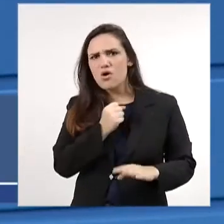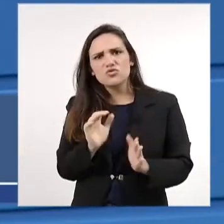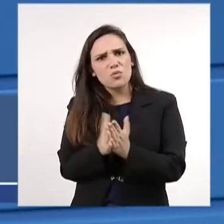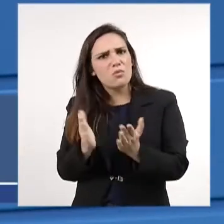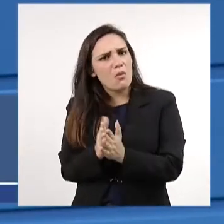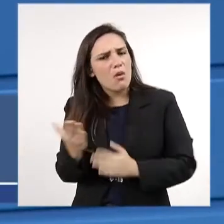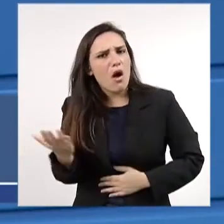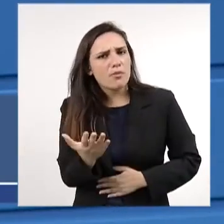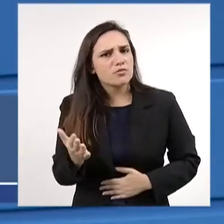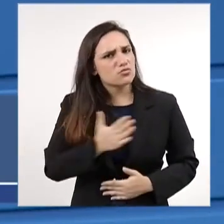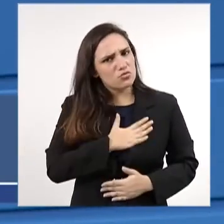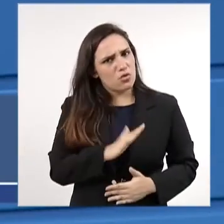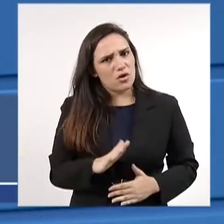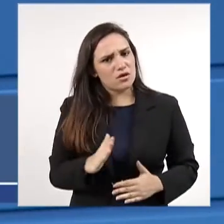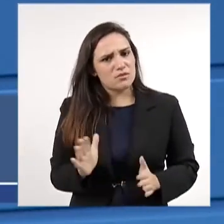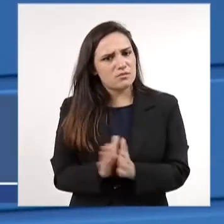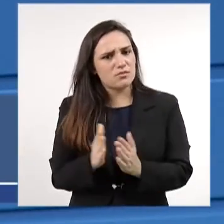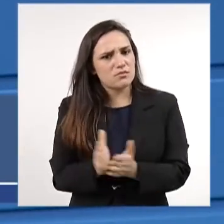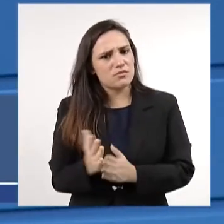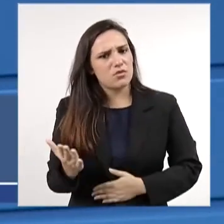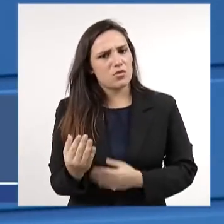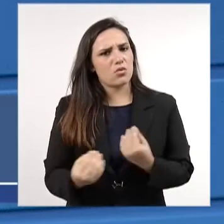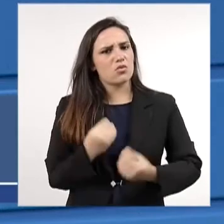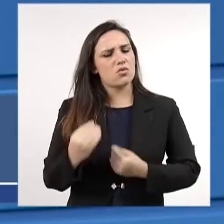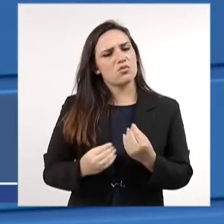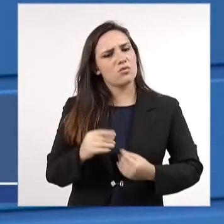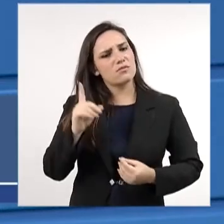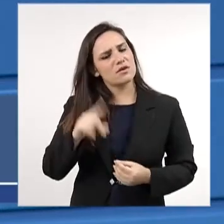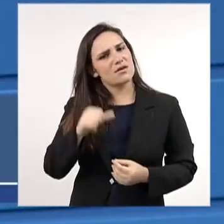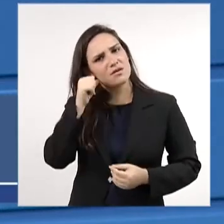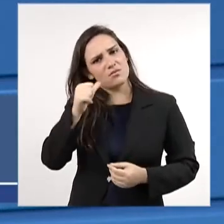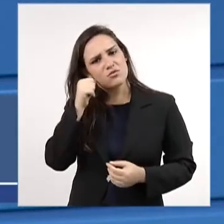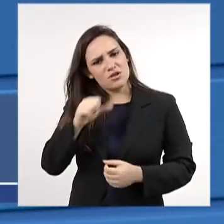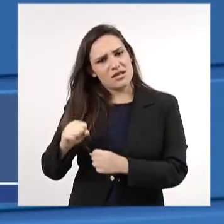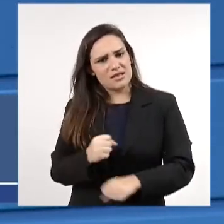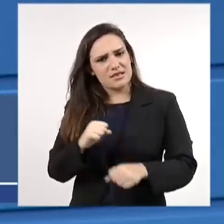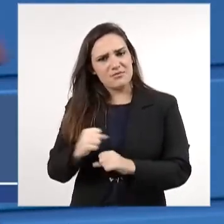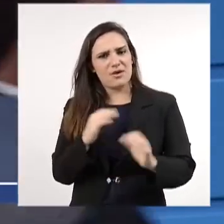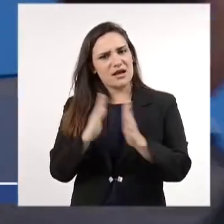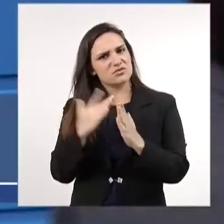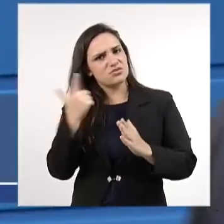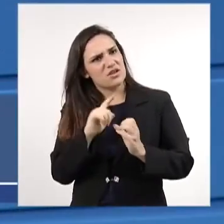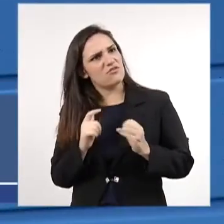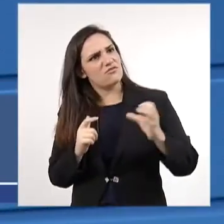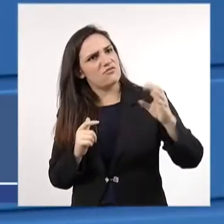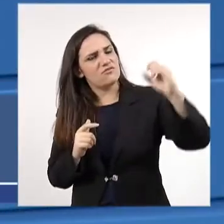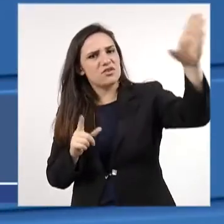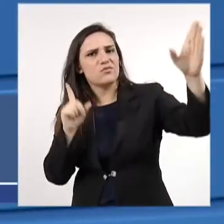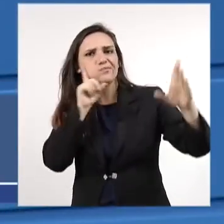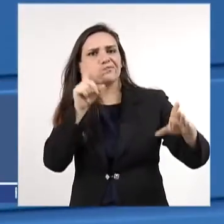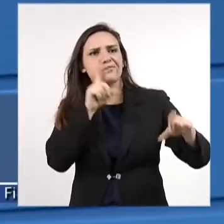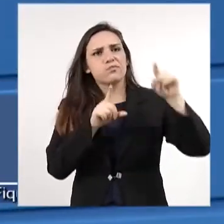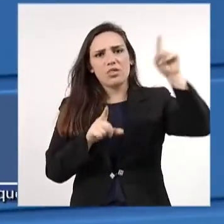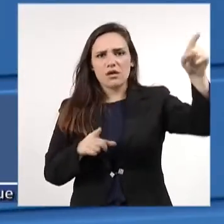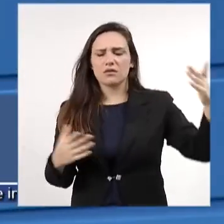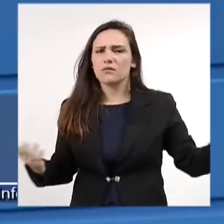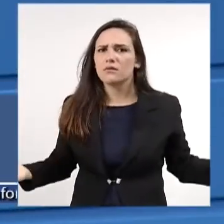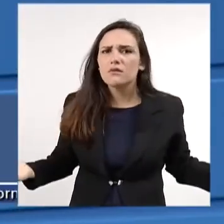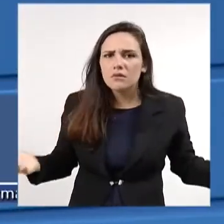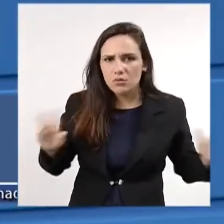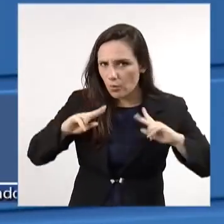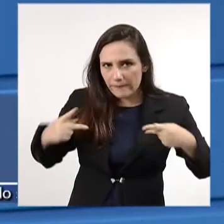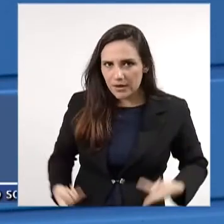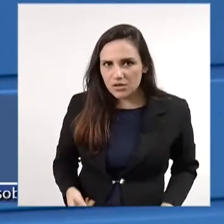não gosta dos pobres. Imagina que uma empregada doméstica pode viajar para a Disney. Por quê? Porque ela não é um ser humano igual aos outros,